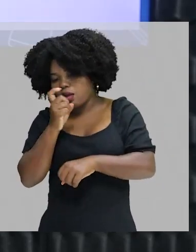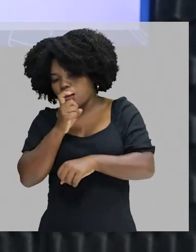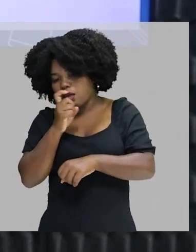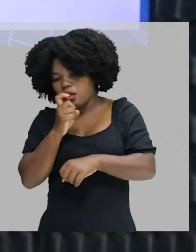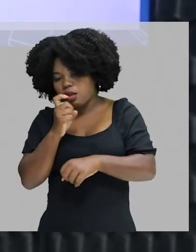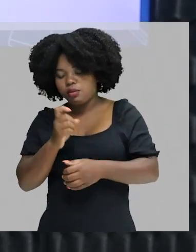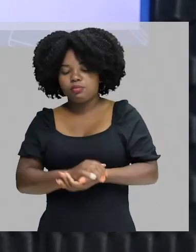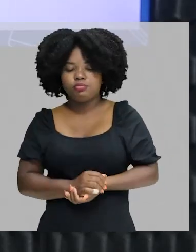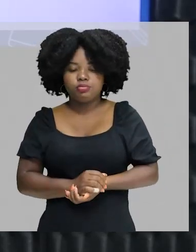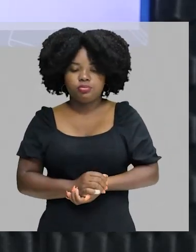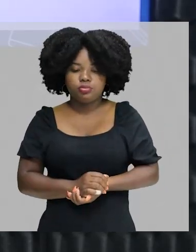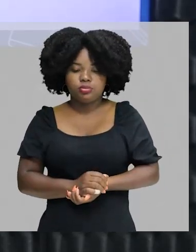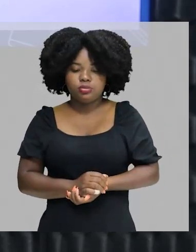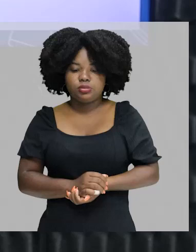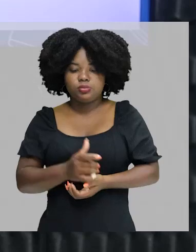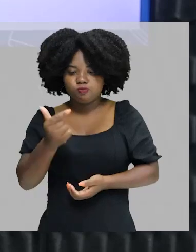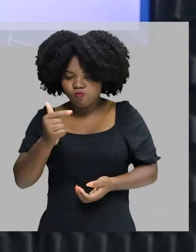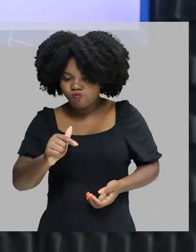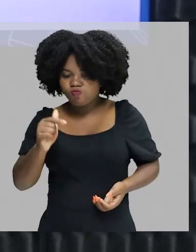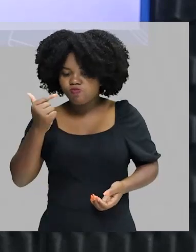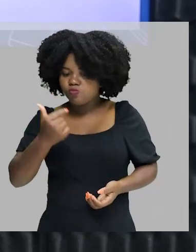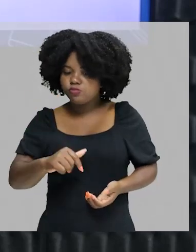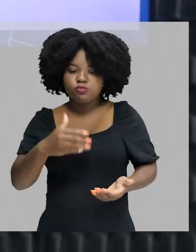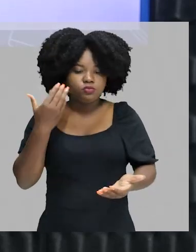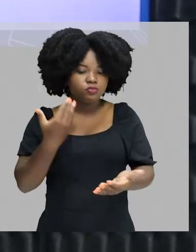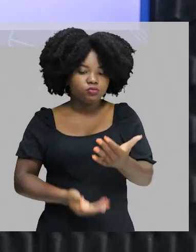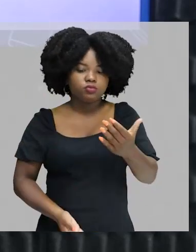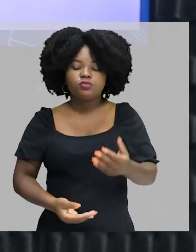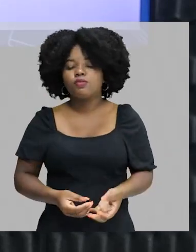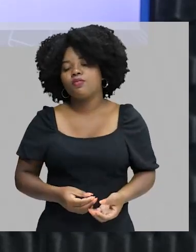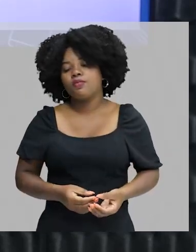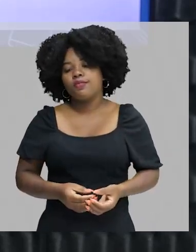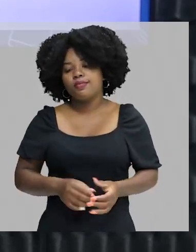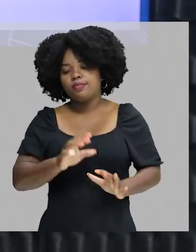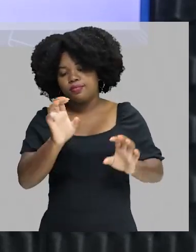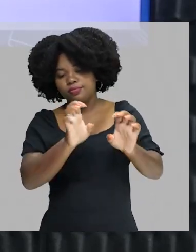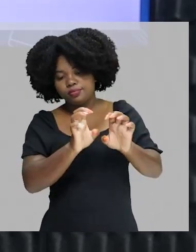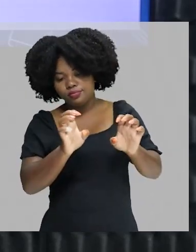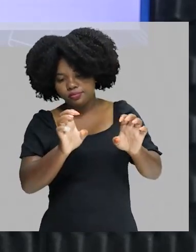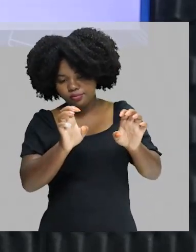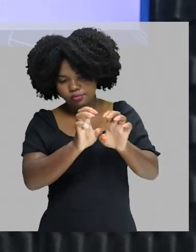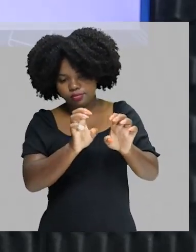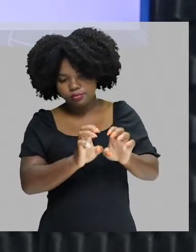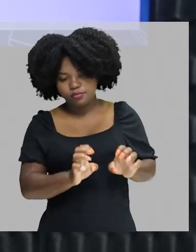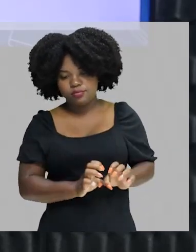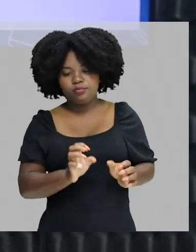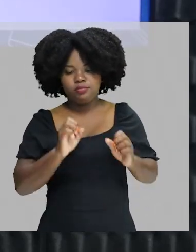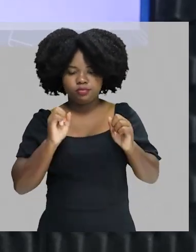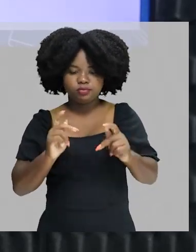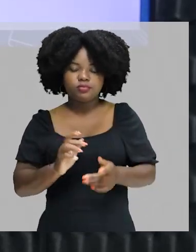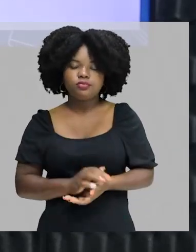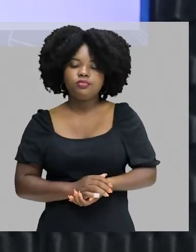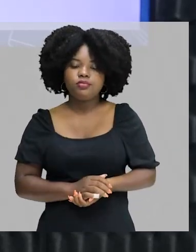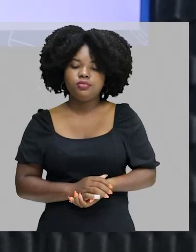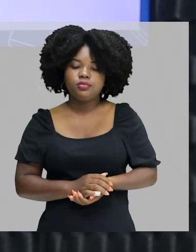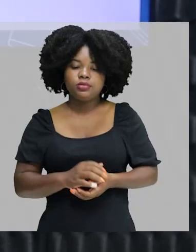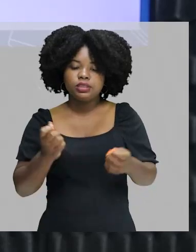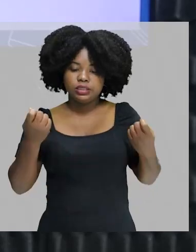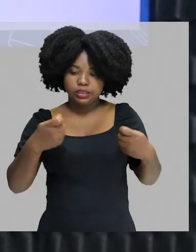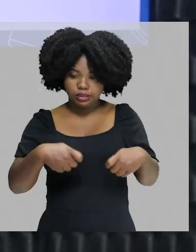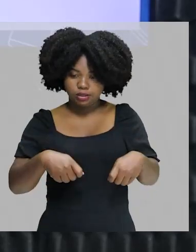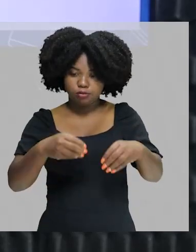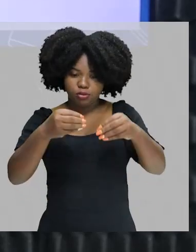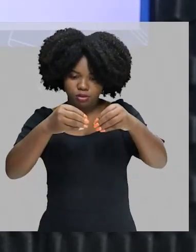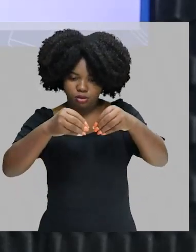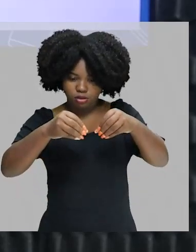resfriamento, repetidas vezes sem perder suas propriedades. Então, podemos derreter, né?